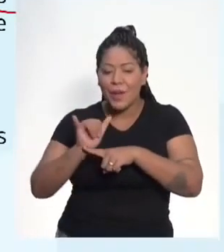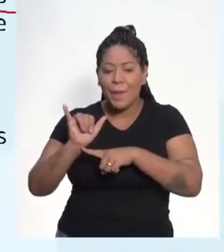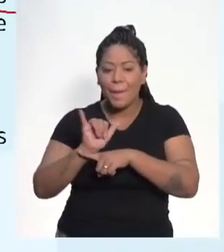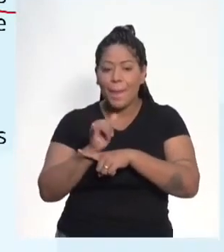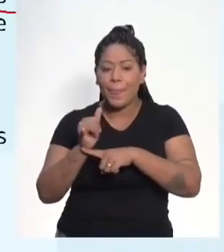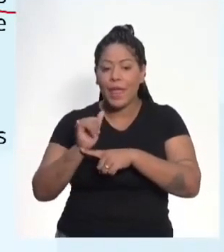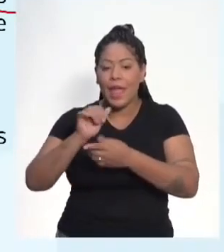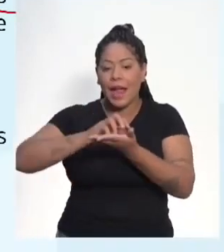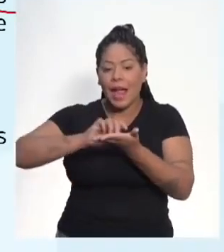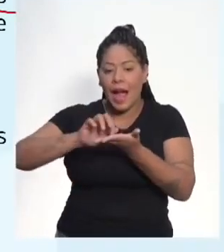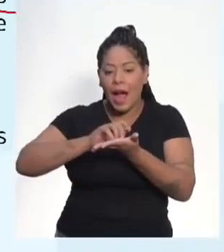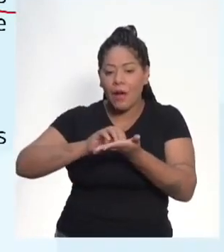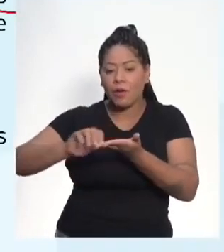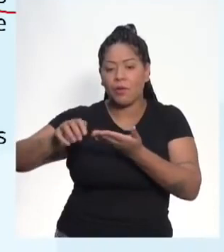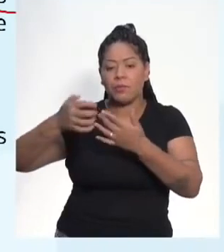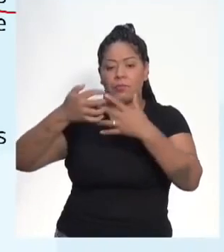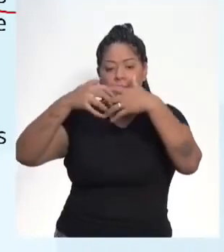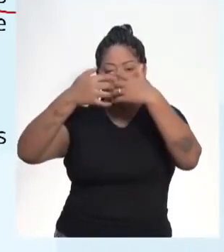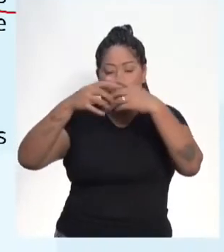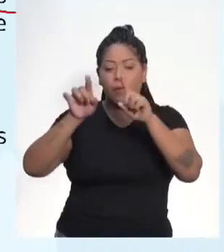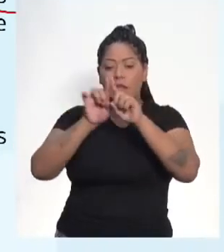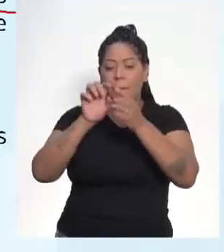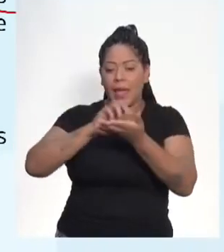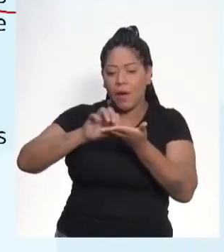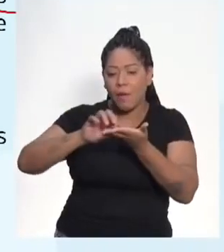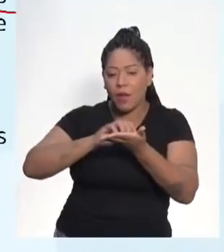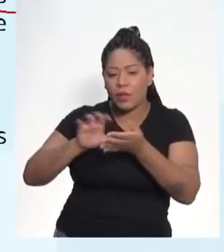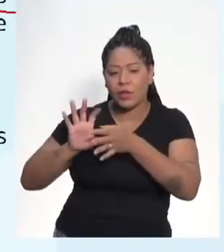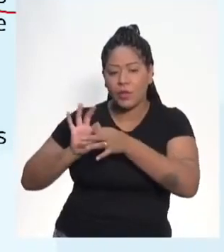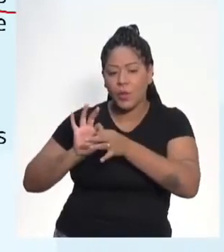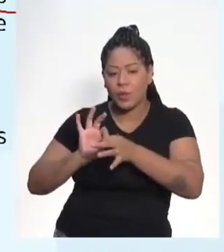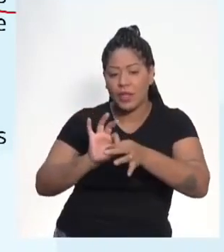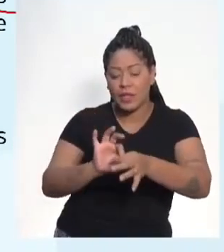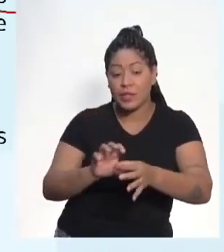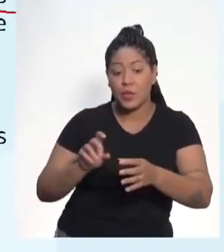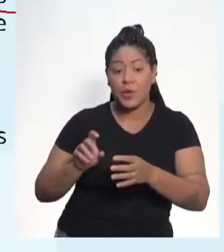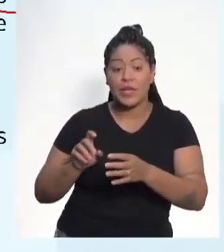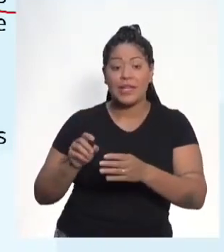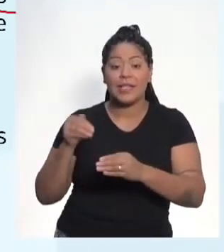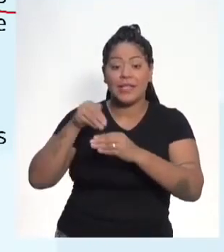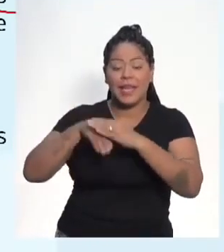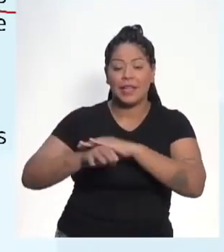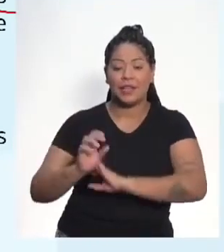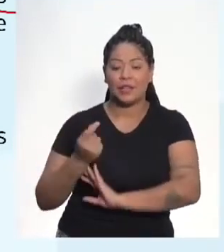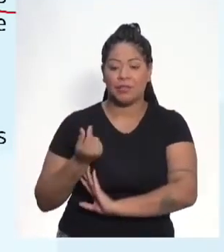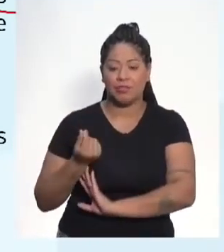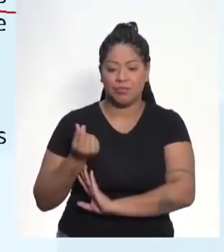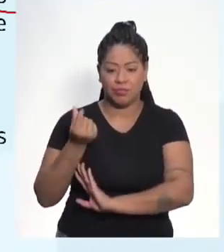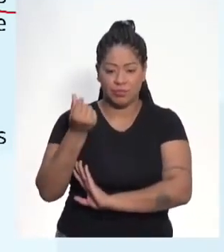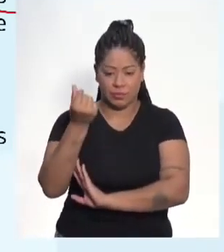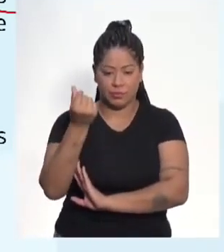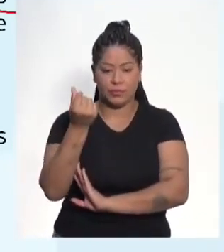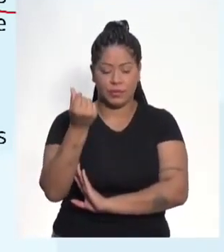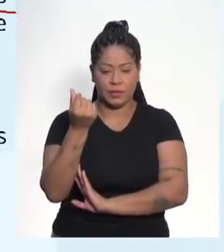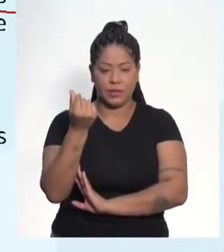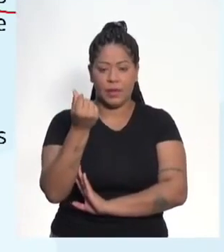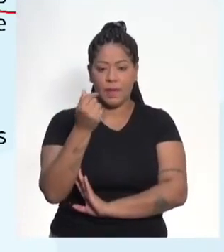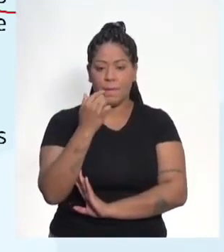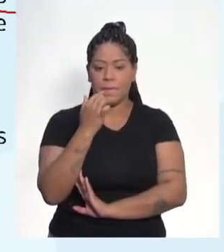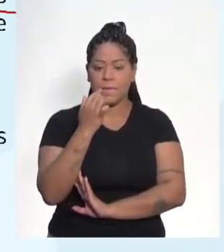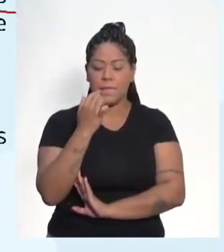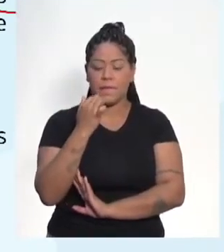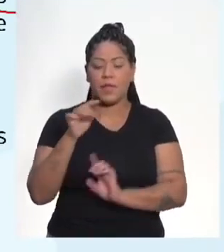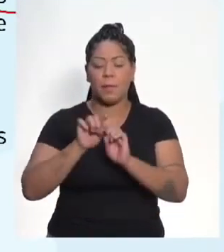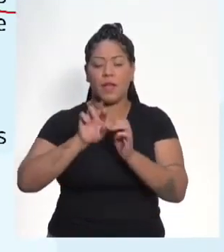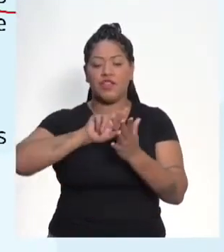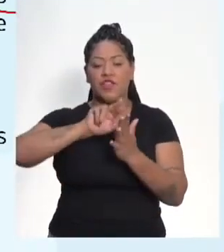cálculo mental e calculadora em contextos de educação financeira. Você vai perceber que tem uma ideia hoje entre outros,